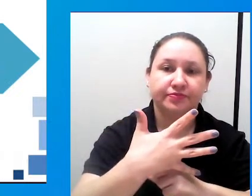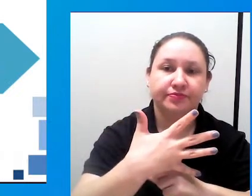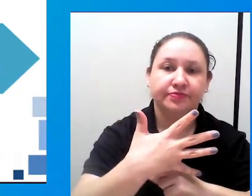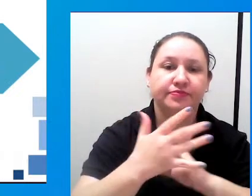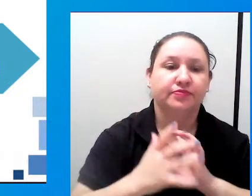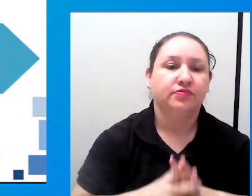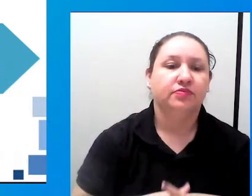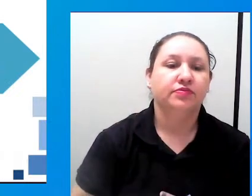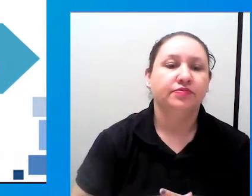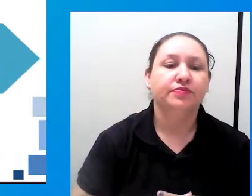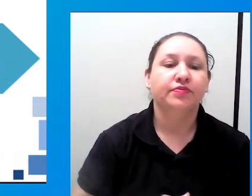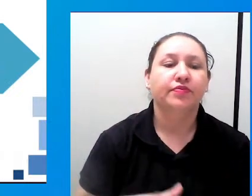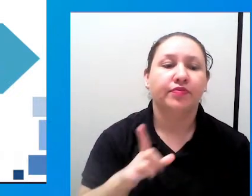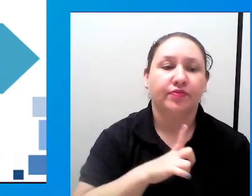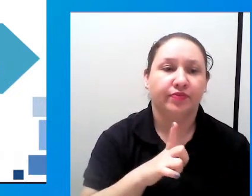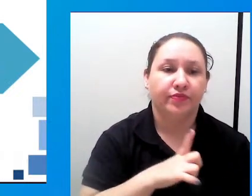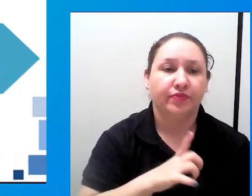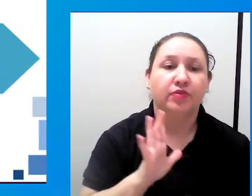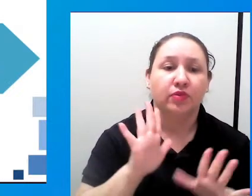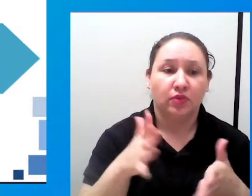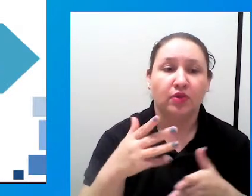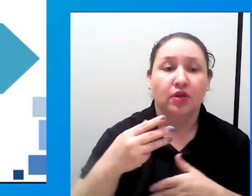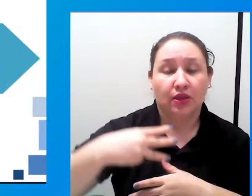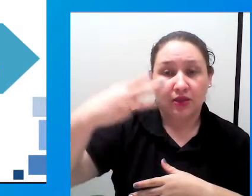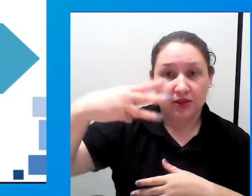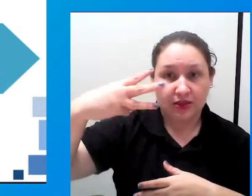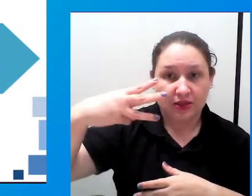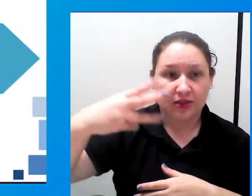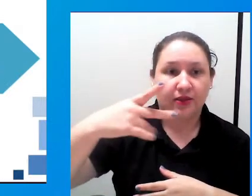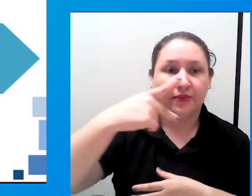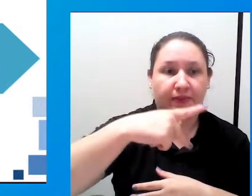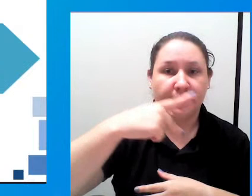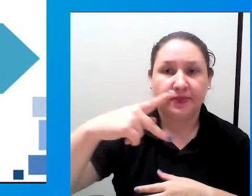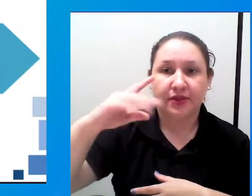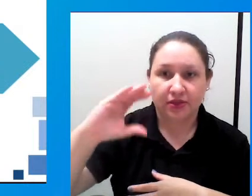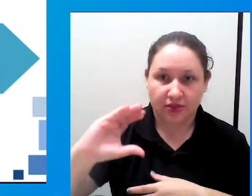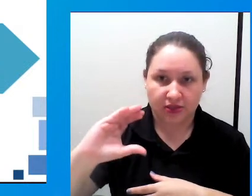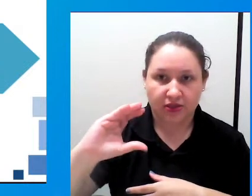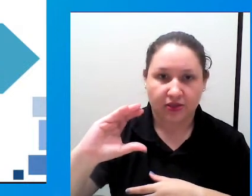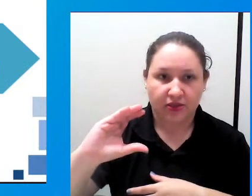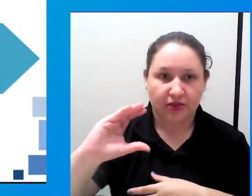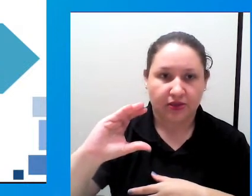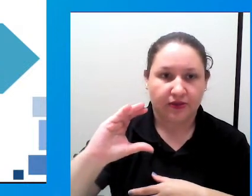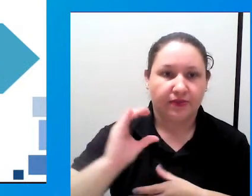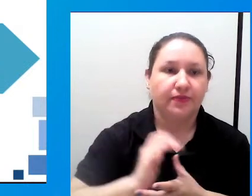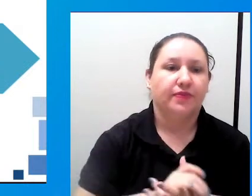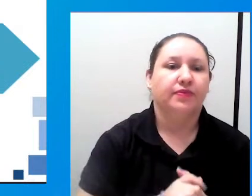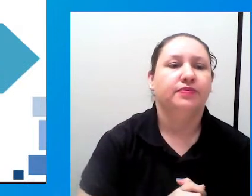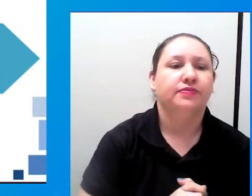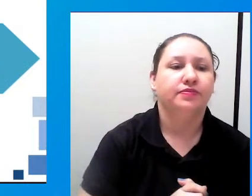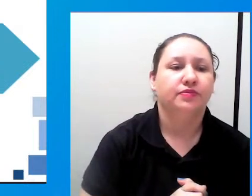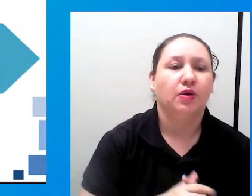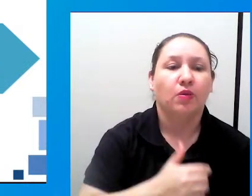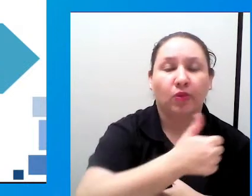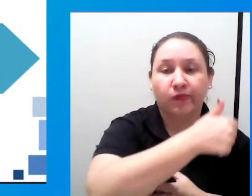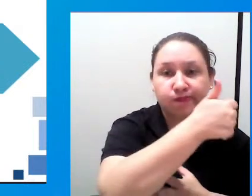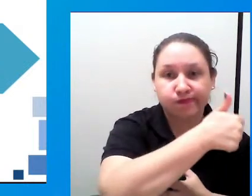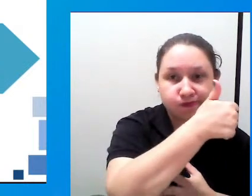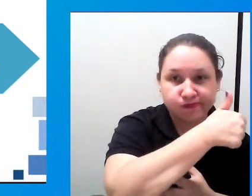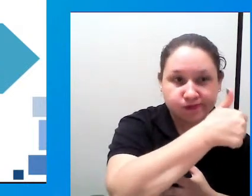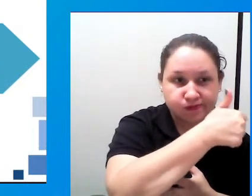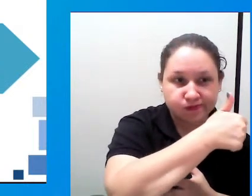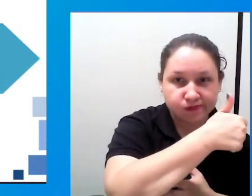4 anos. Nós já estamos no nosso terceiro PPC, deixa eu até contar o Waze aqui, ó. Esse aqui foi o nosso PPC inicial, a